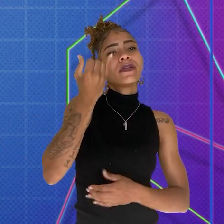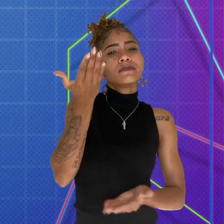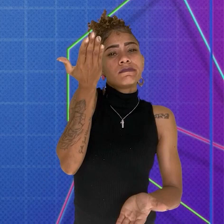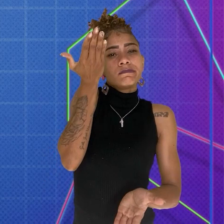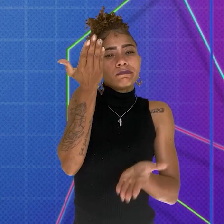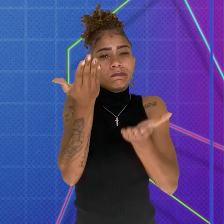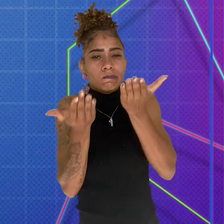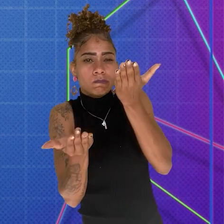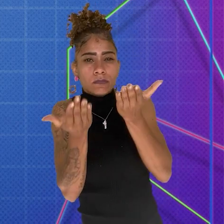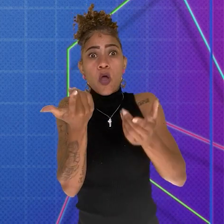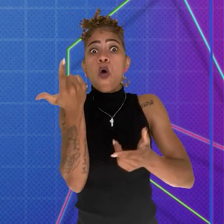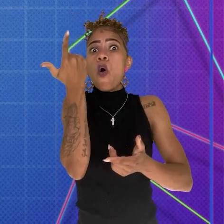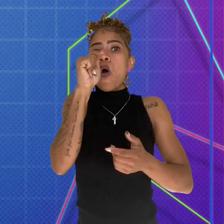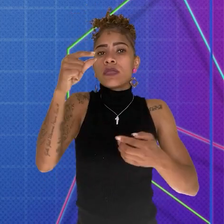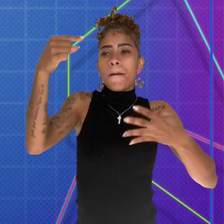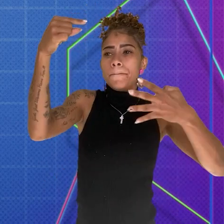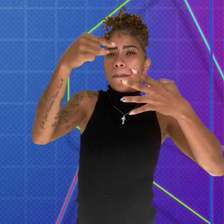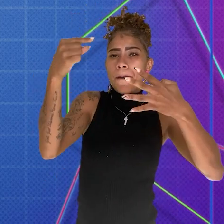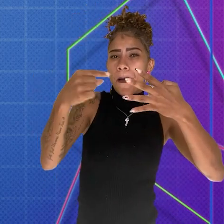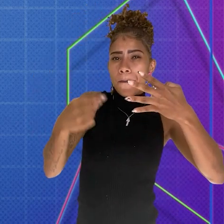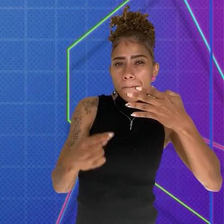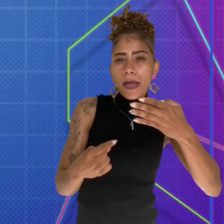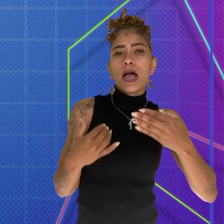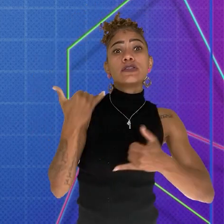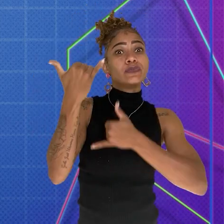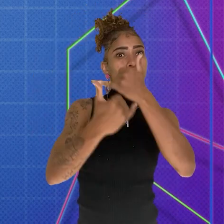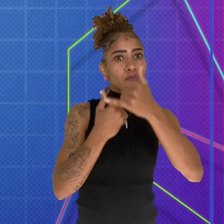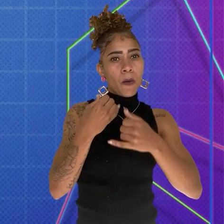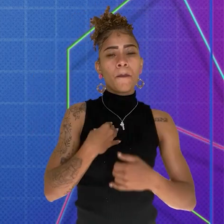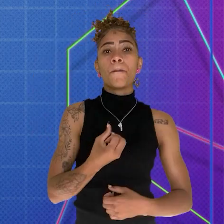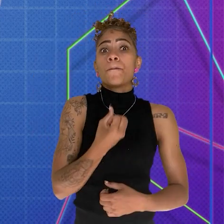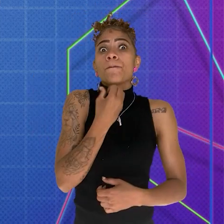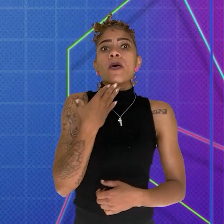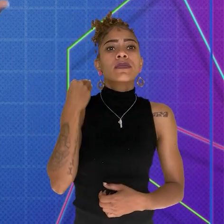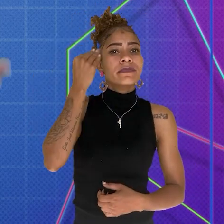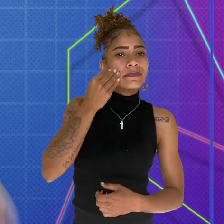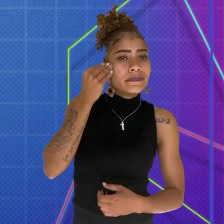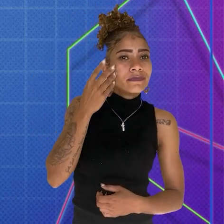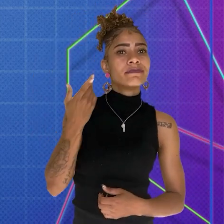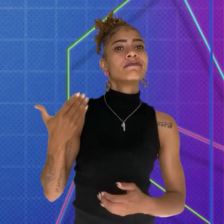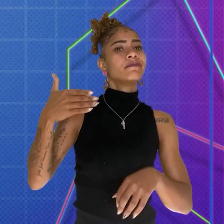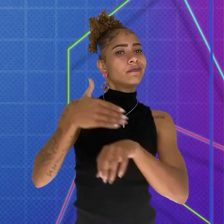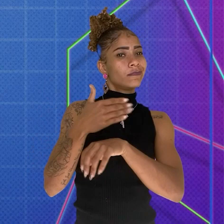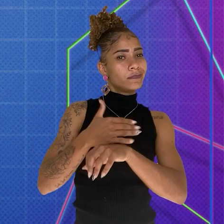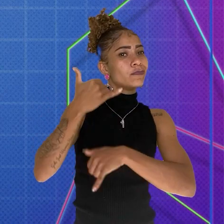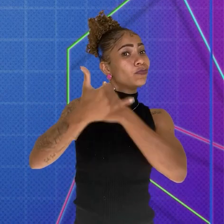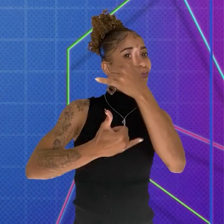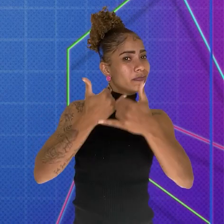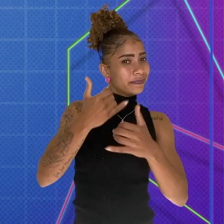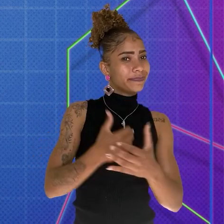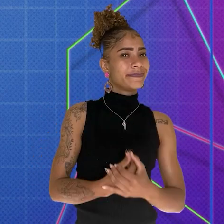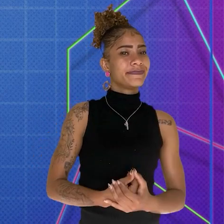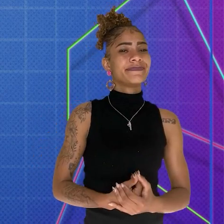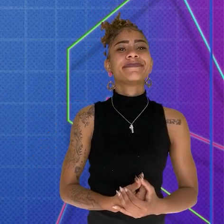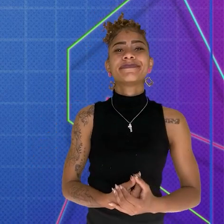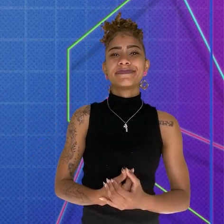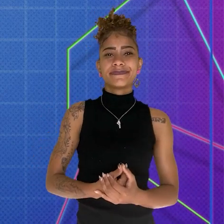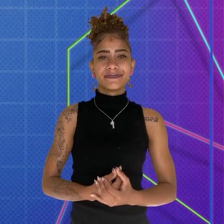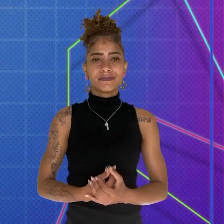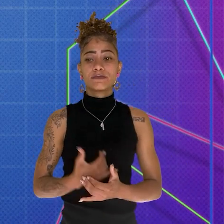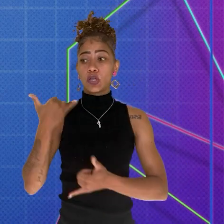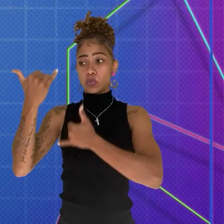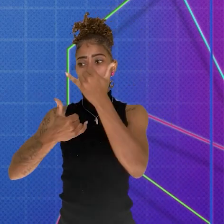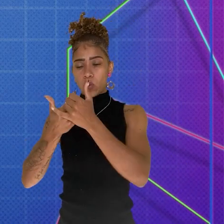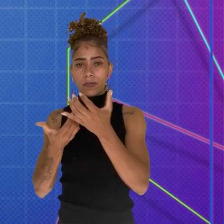importante equilibrar o som com outros elementos do jogo, para criar uma experiência agradável e envolvente para o jogador.